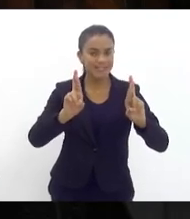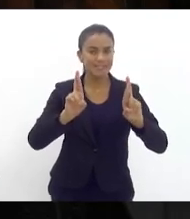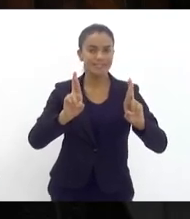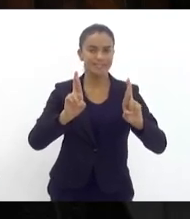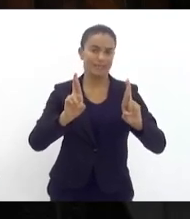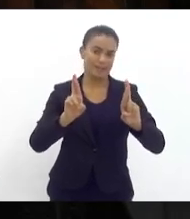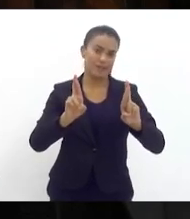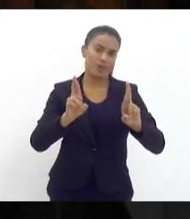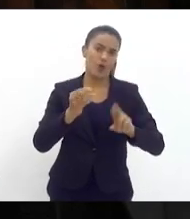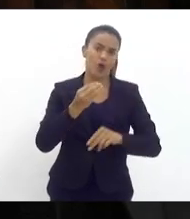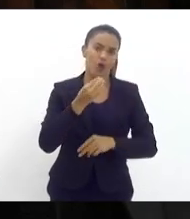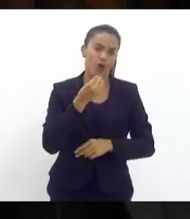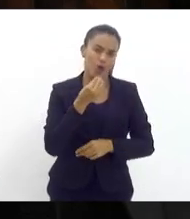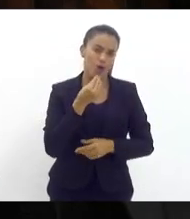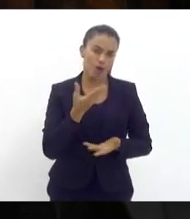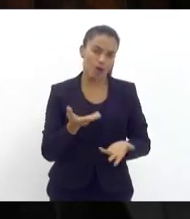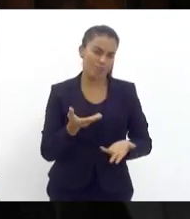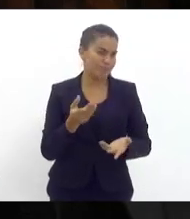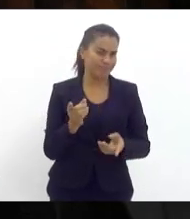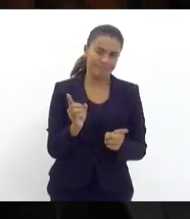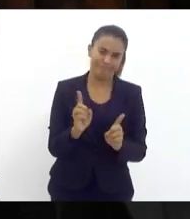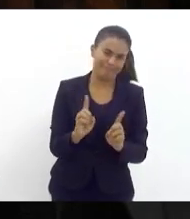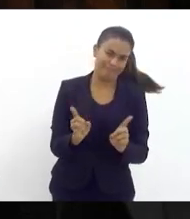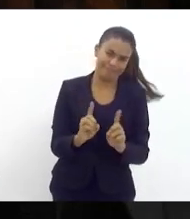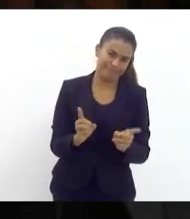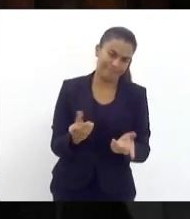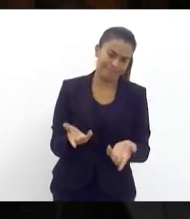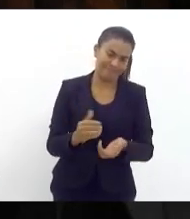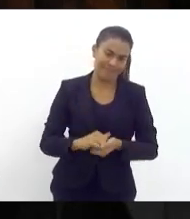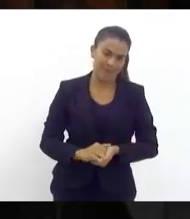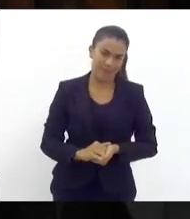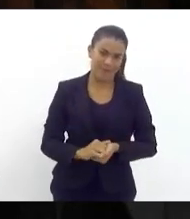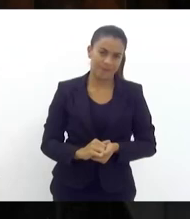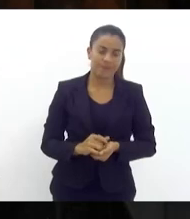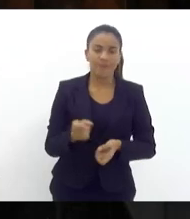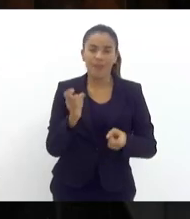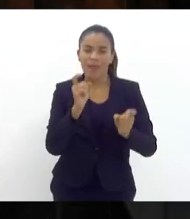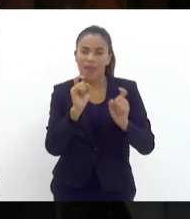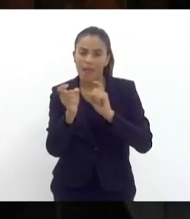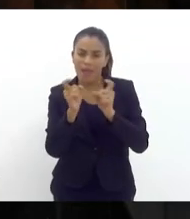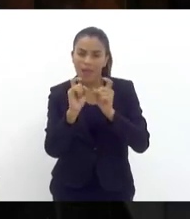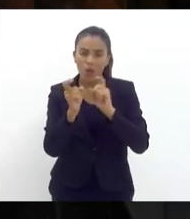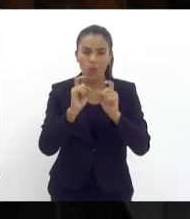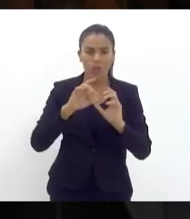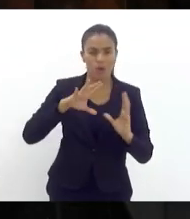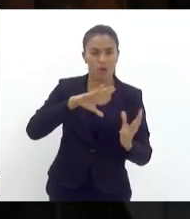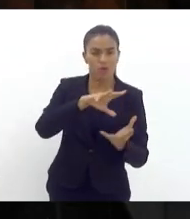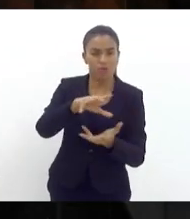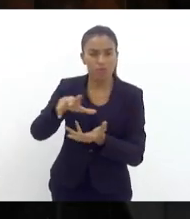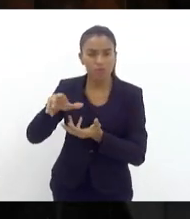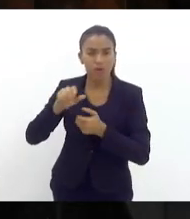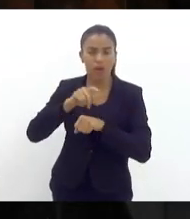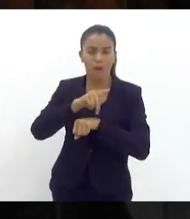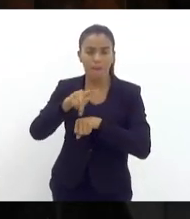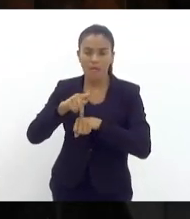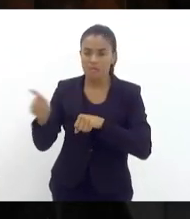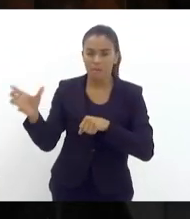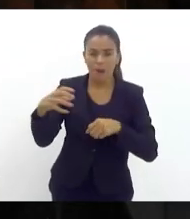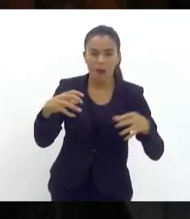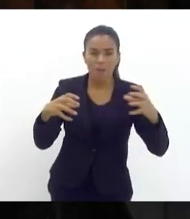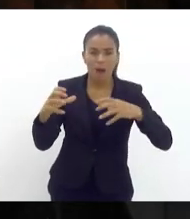evidentemente que não toda a reunião internacional sobre mudanças